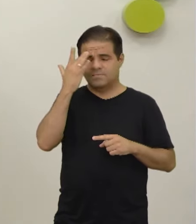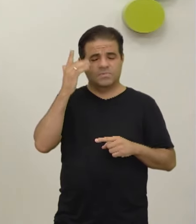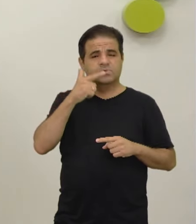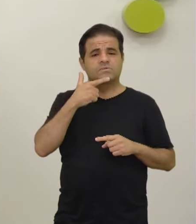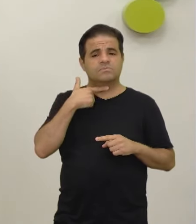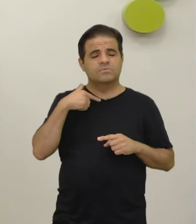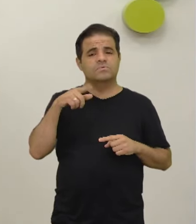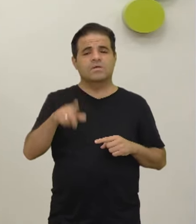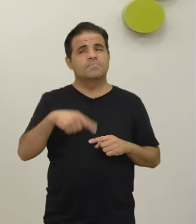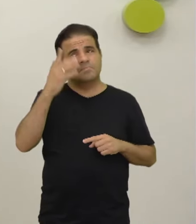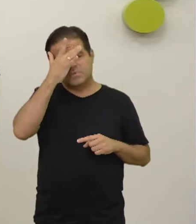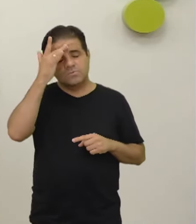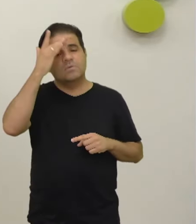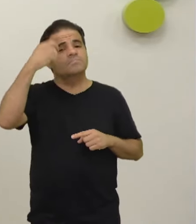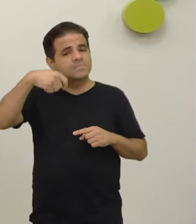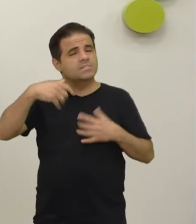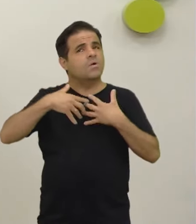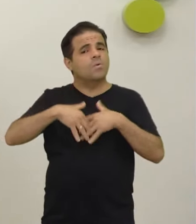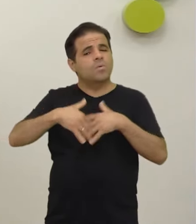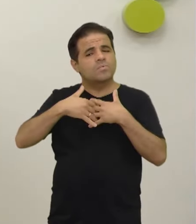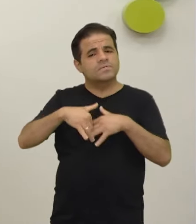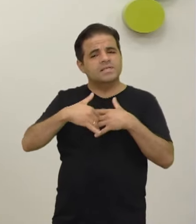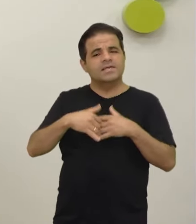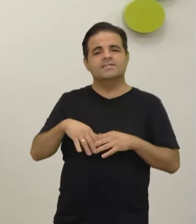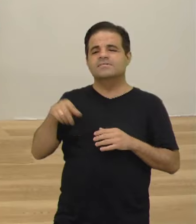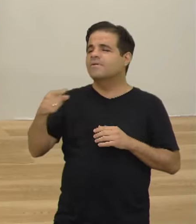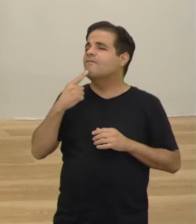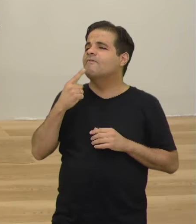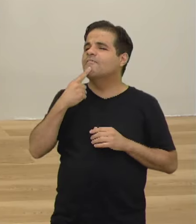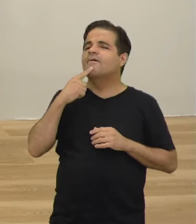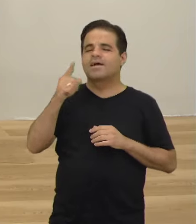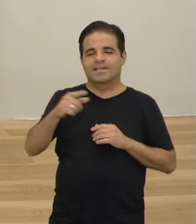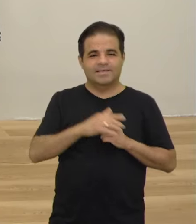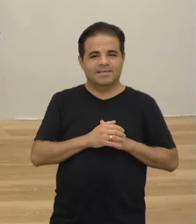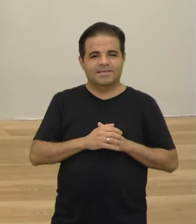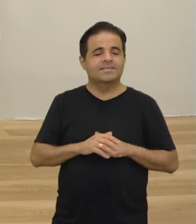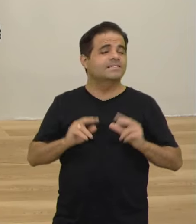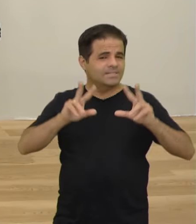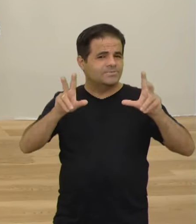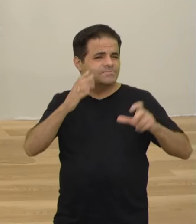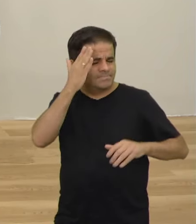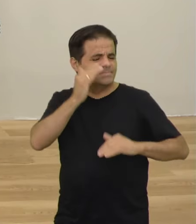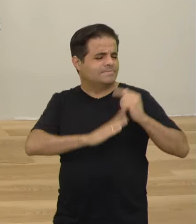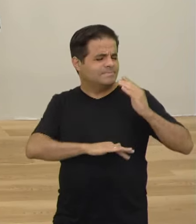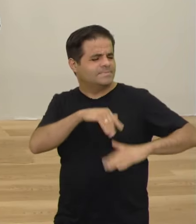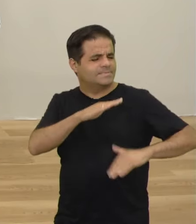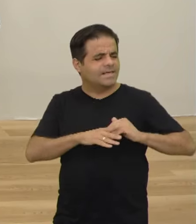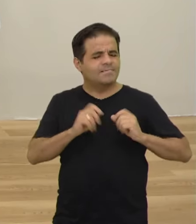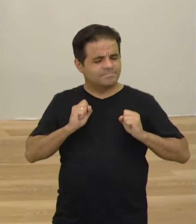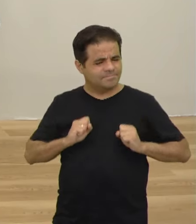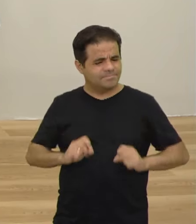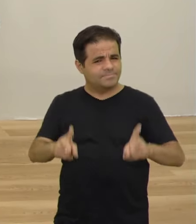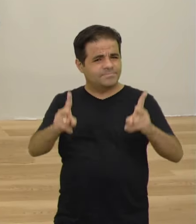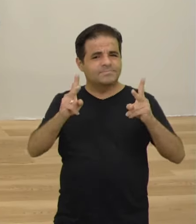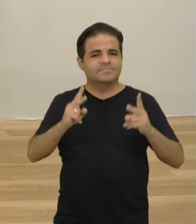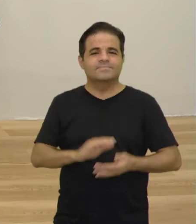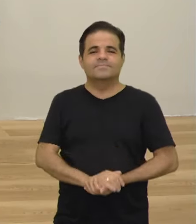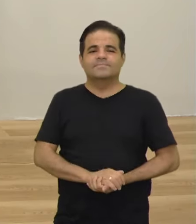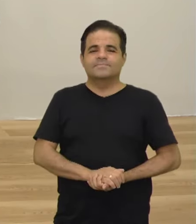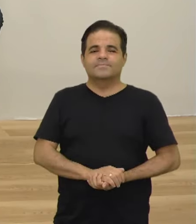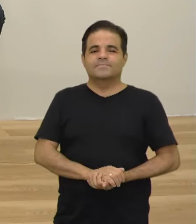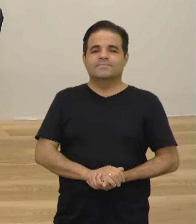pessoa tem que estar consciente. Bom, mas fala aí, Fabi, você que manja desse assunto aí. Não, manjamos.